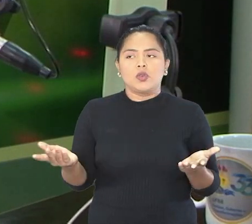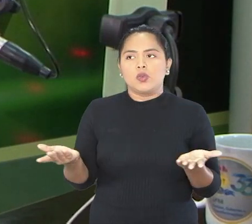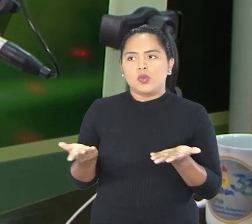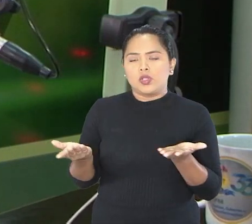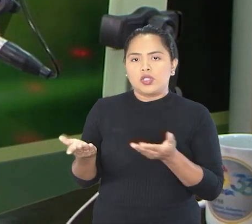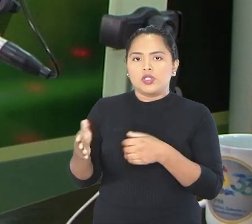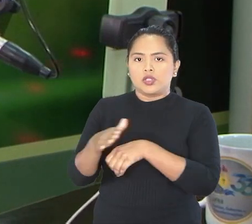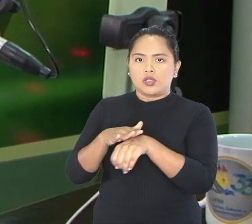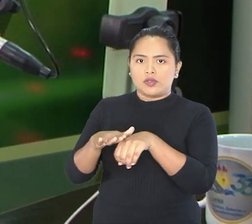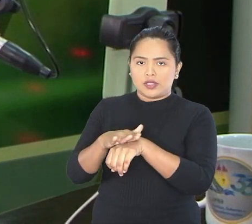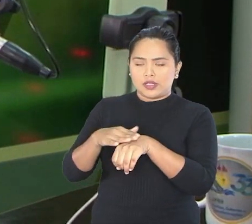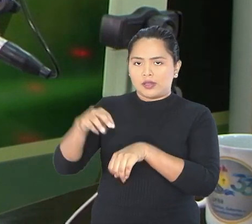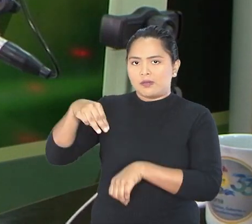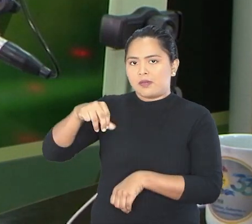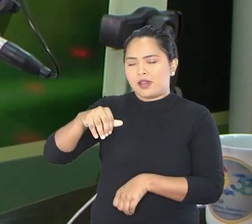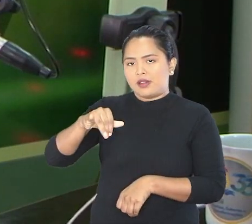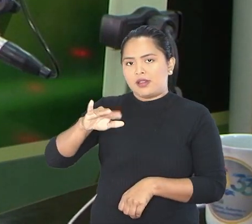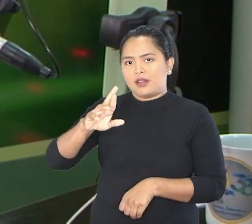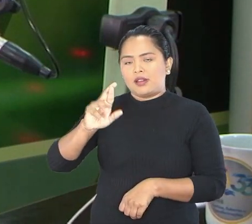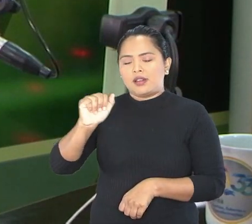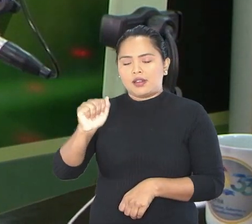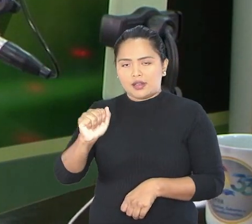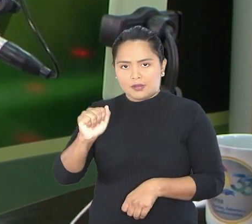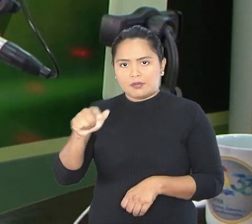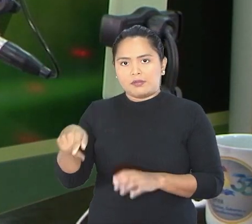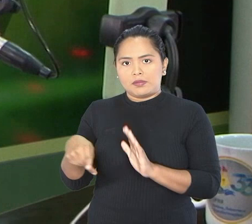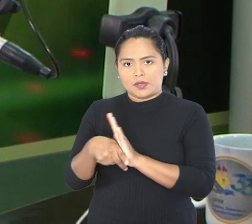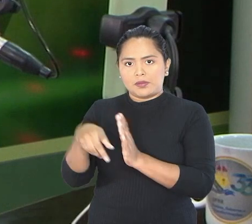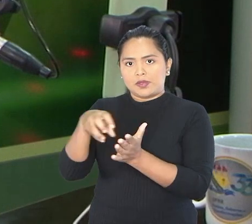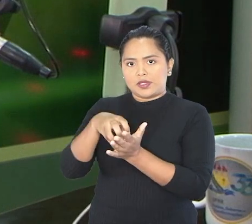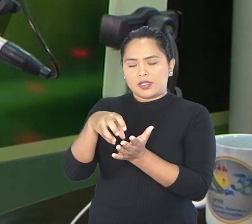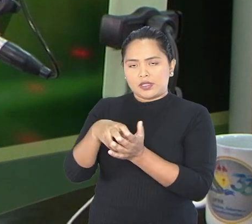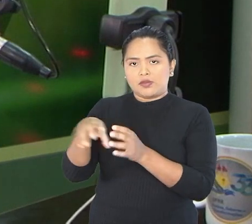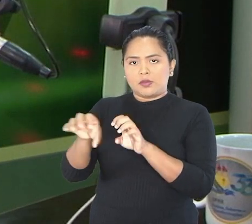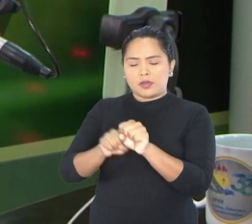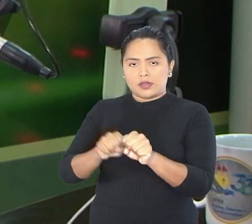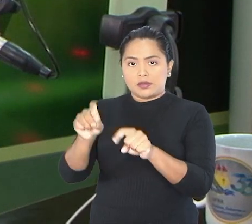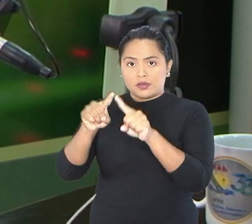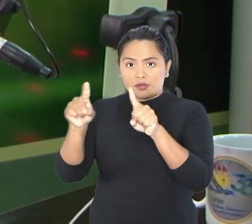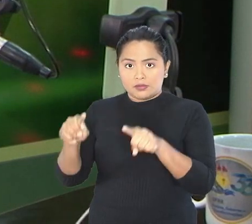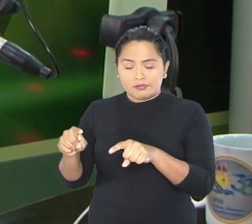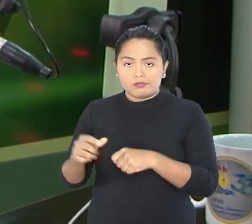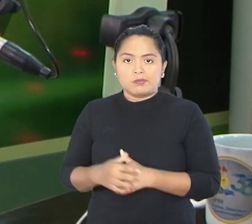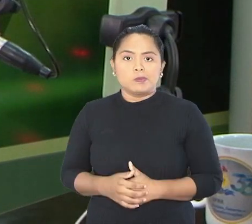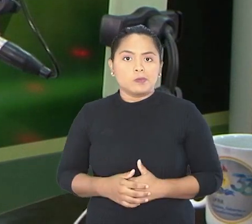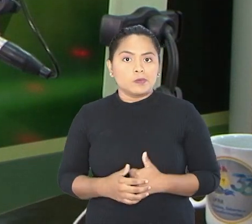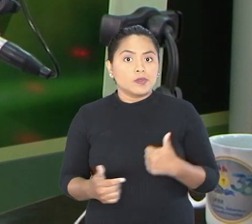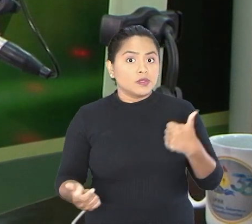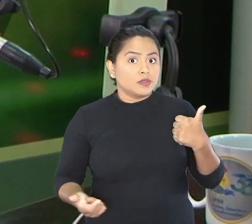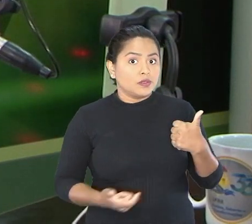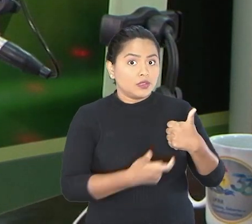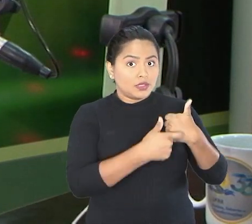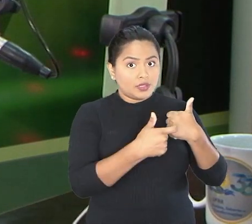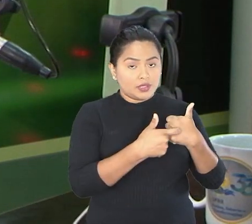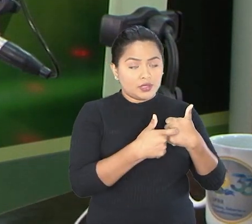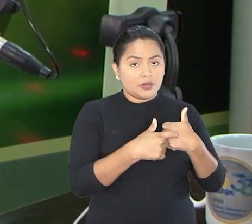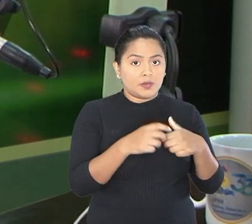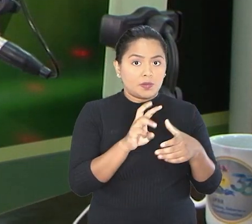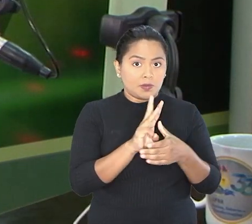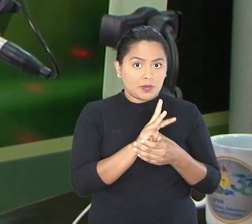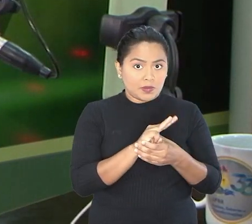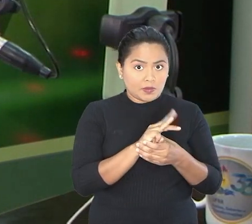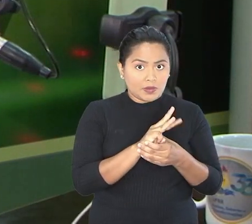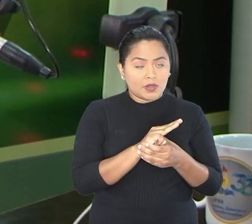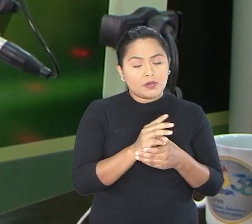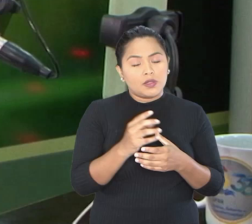que é coordenadora de capacitação do servidor da UFRR. E siga a UFRR nas redes sociais para ficar por dentro de tudo o que ocorre na